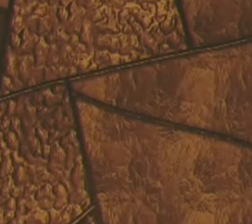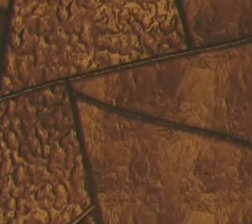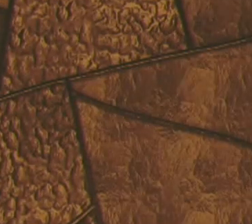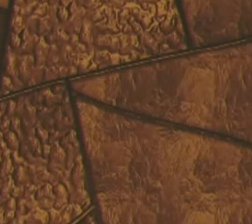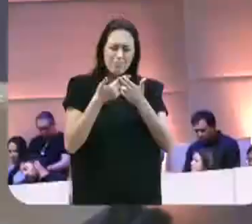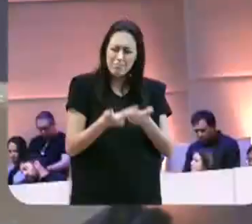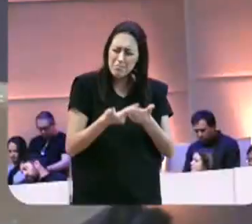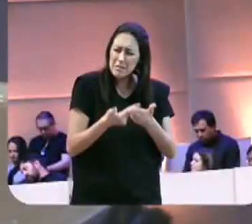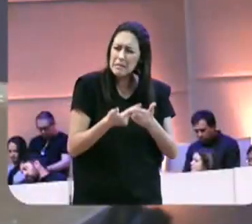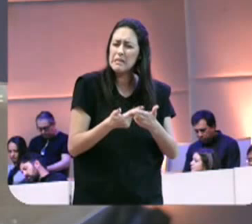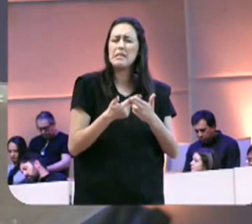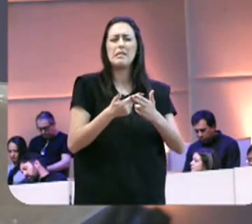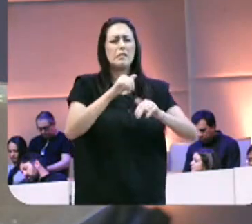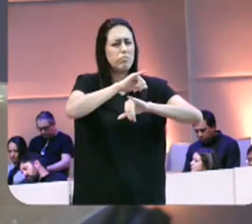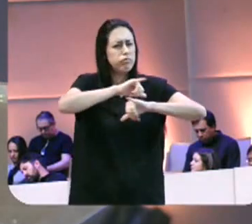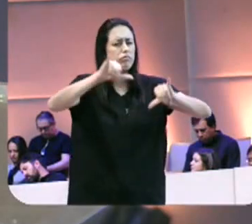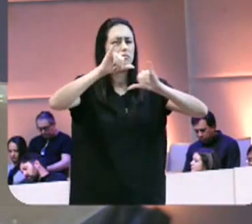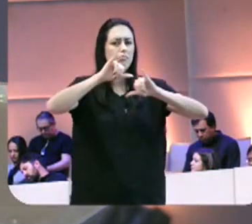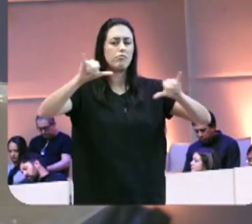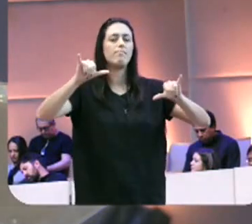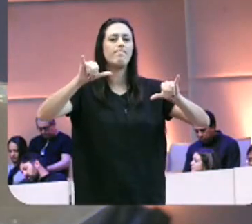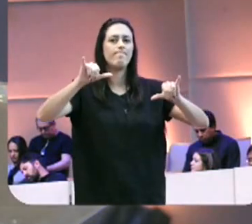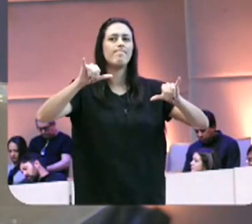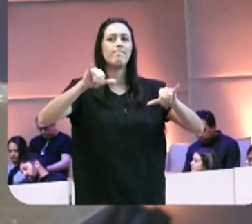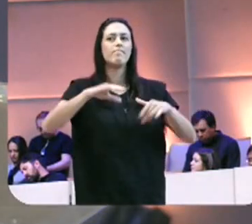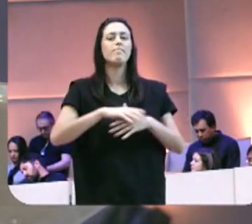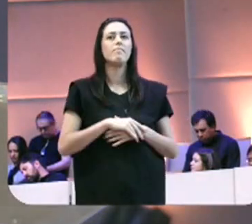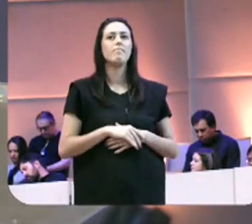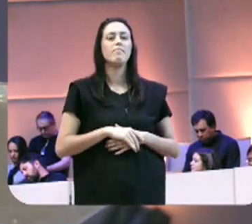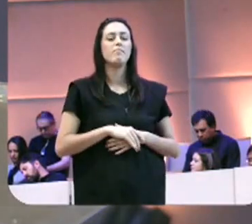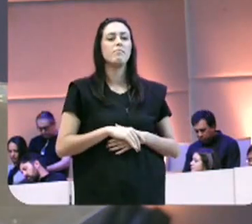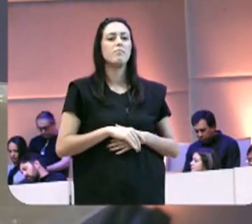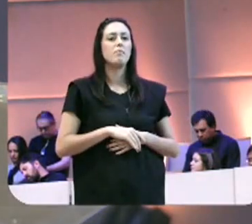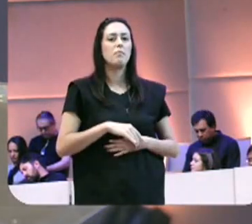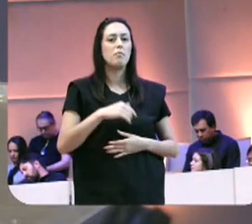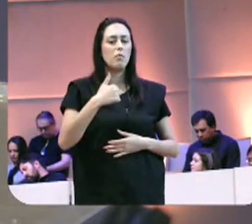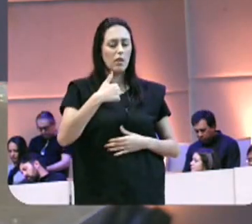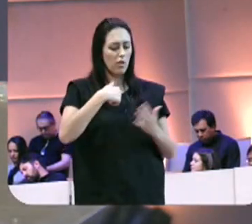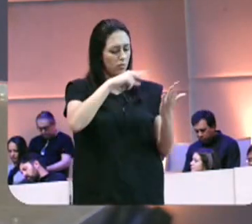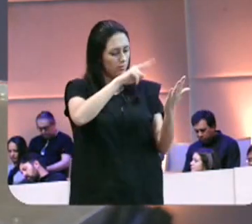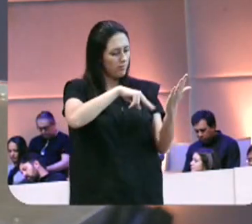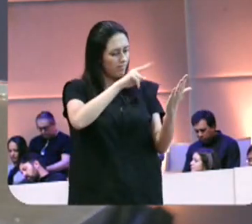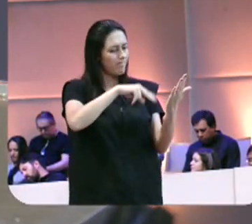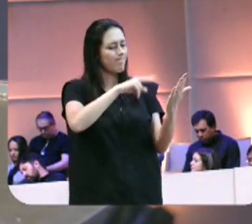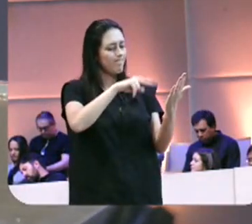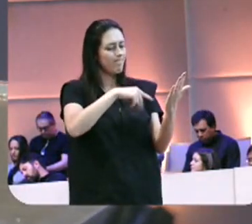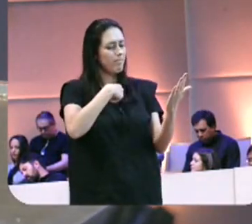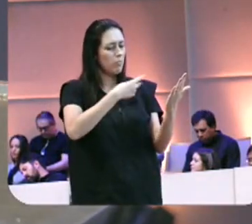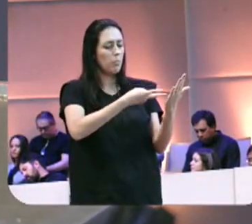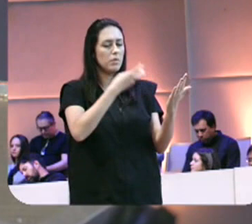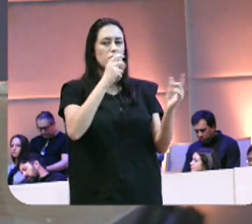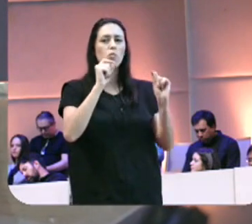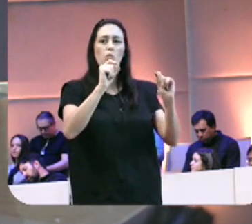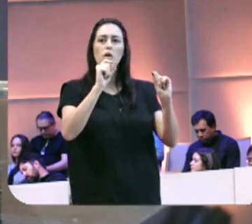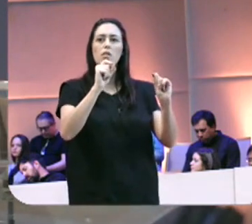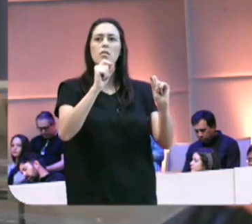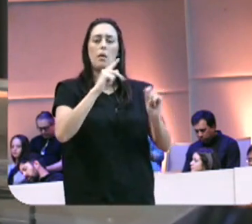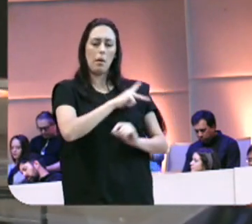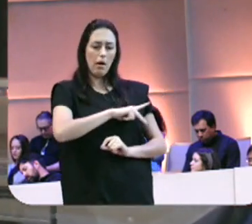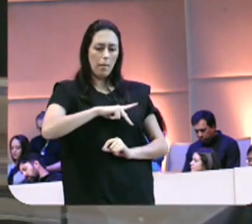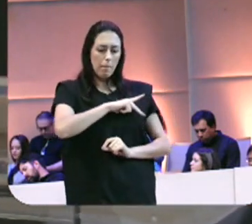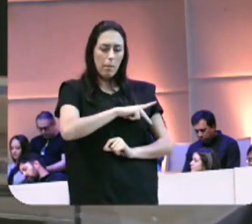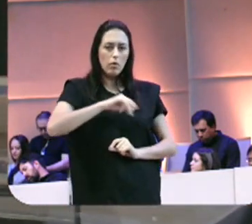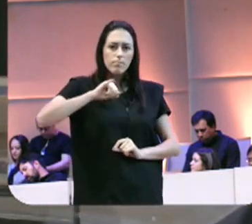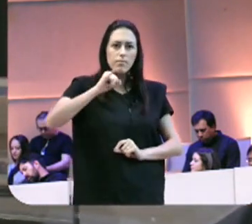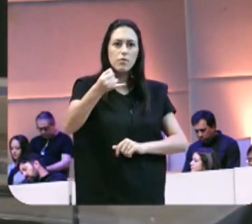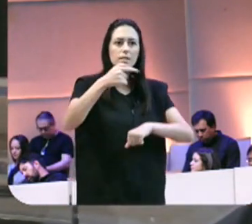e doutrina. Quero chamar a atenção como o apóstolo Paulo faz um ambiente solene para dar essa que seria